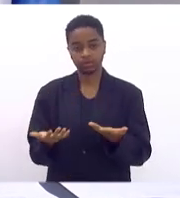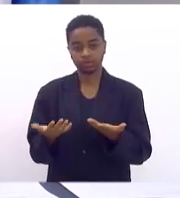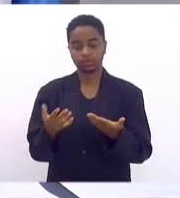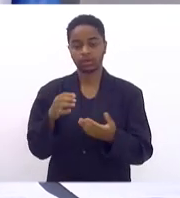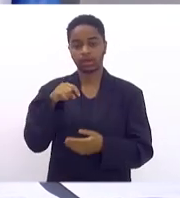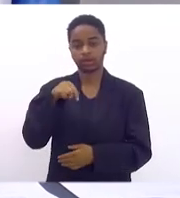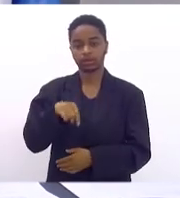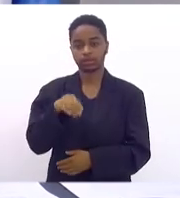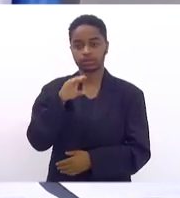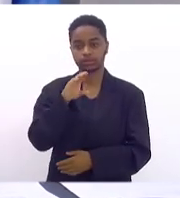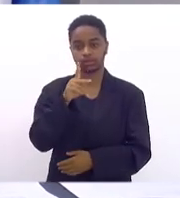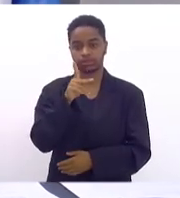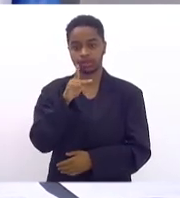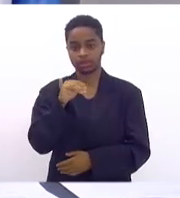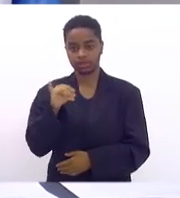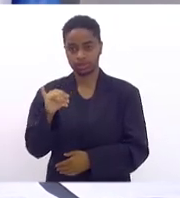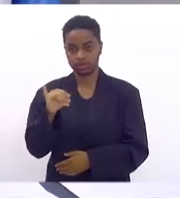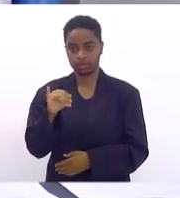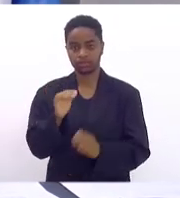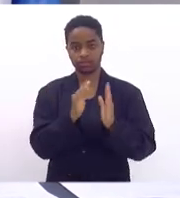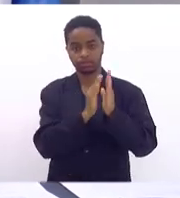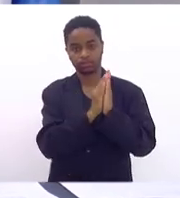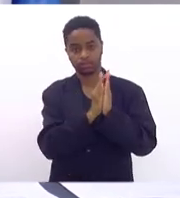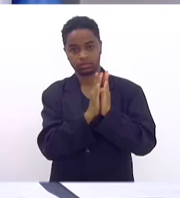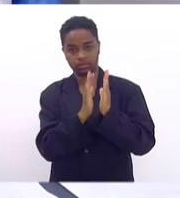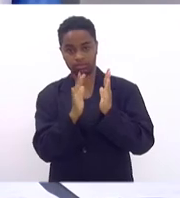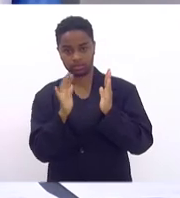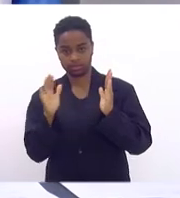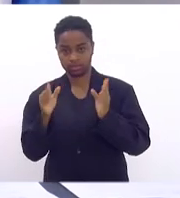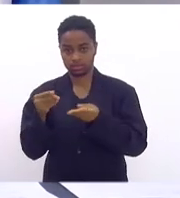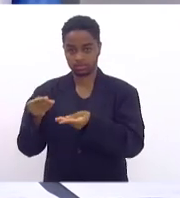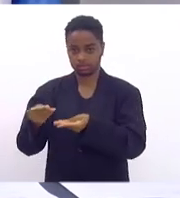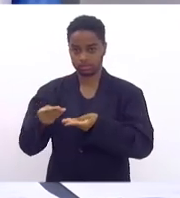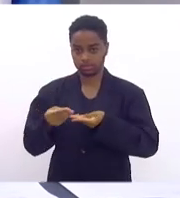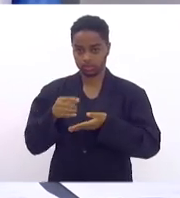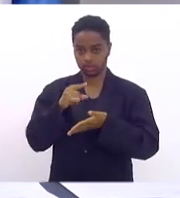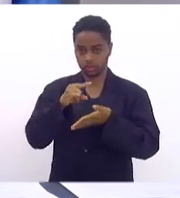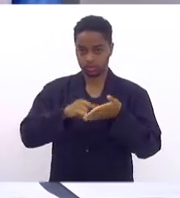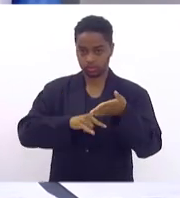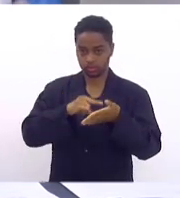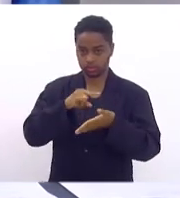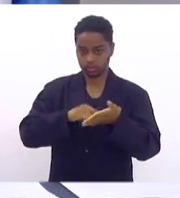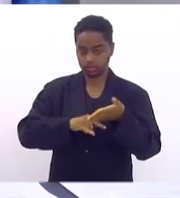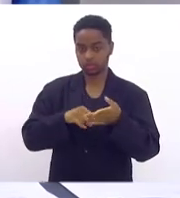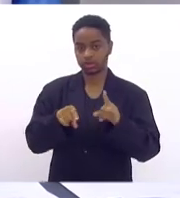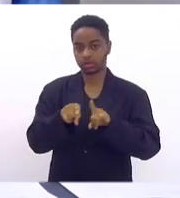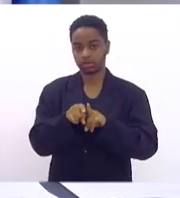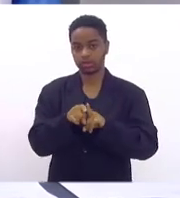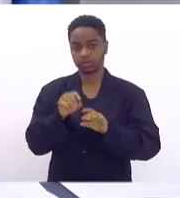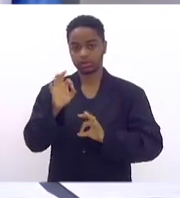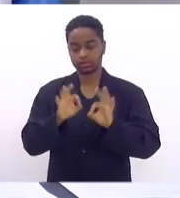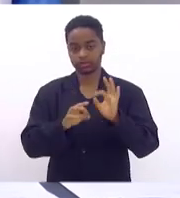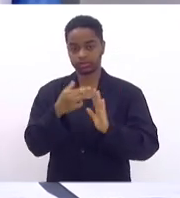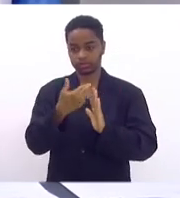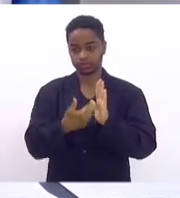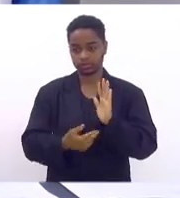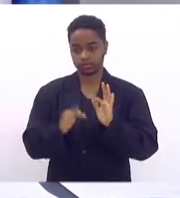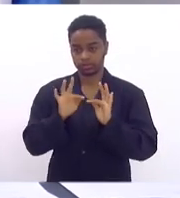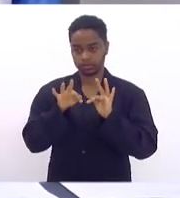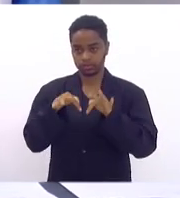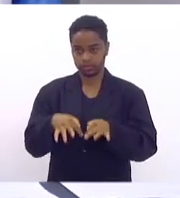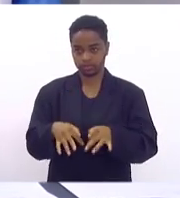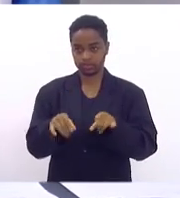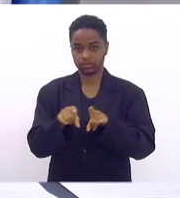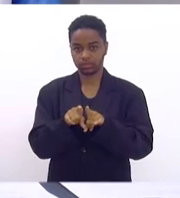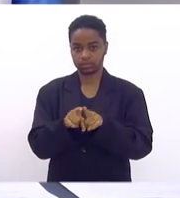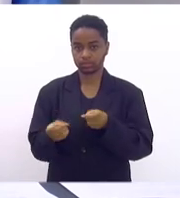aqui vai transcorrer com recebimento de documentação, feitura do relatório final... E o